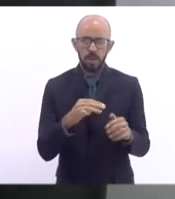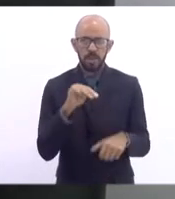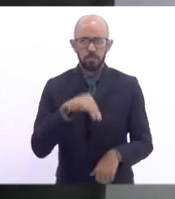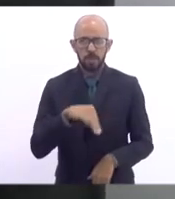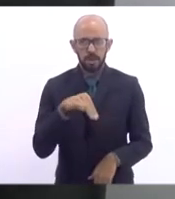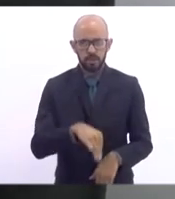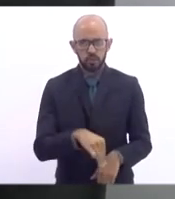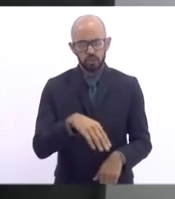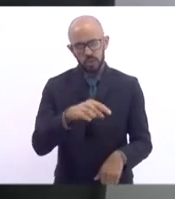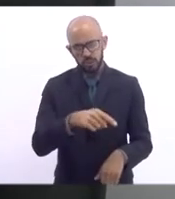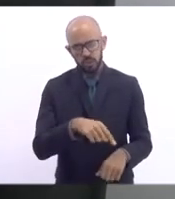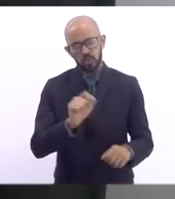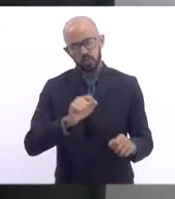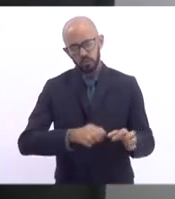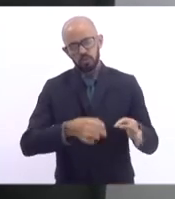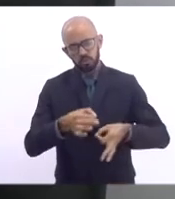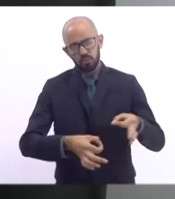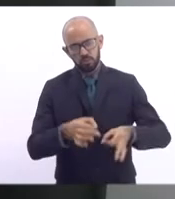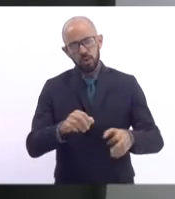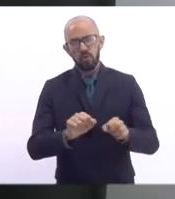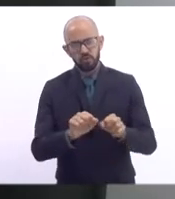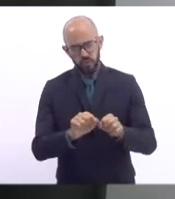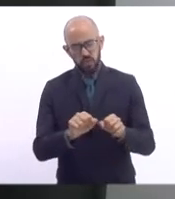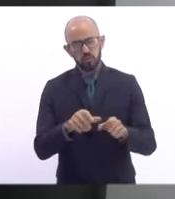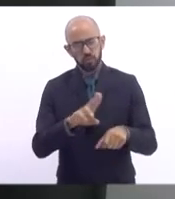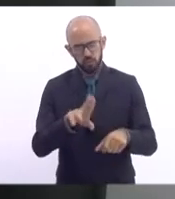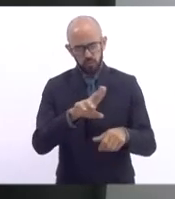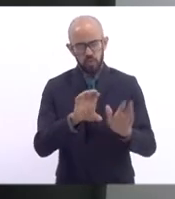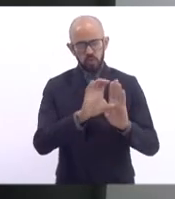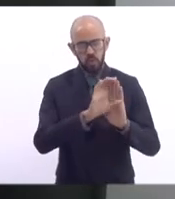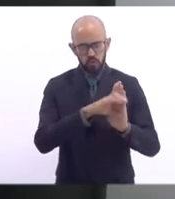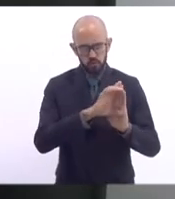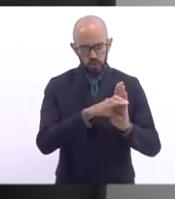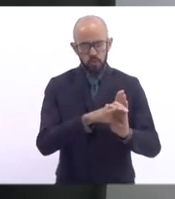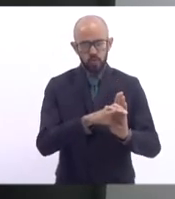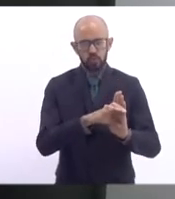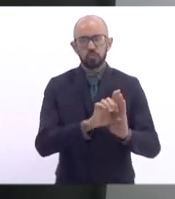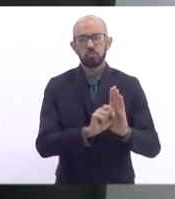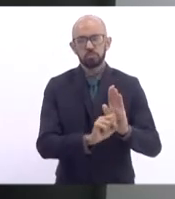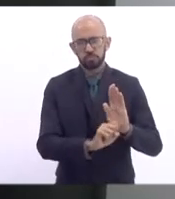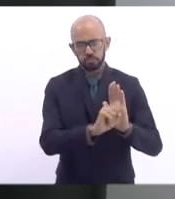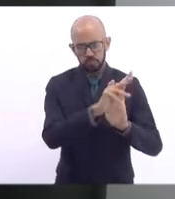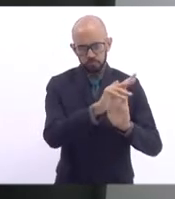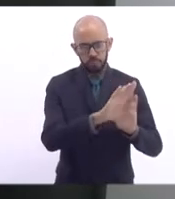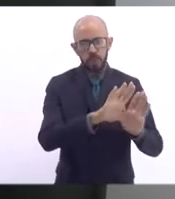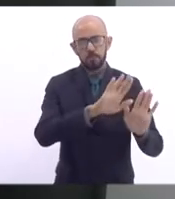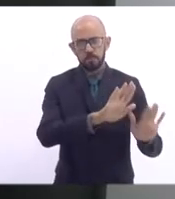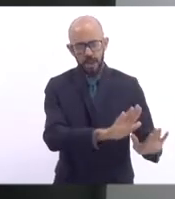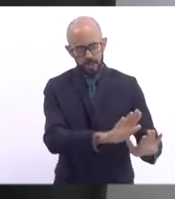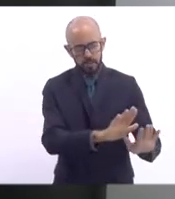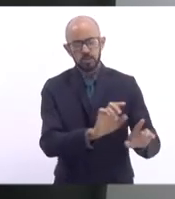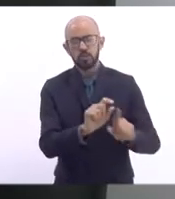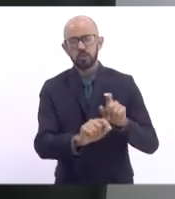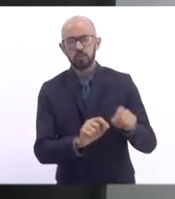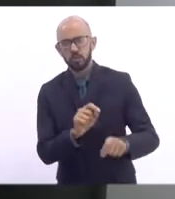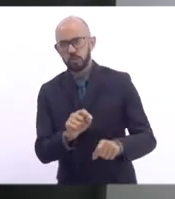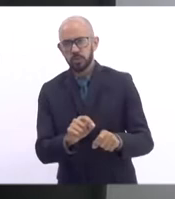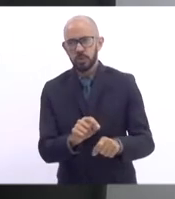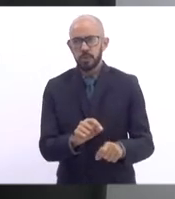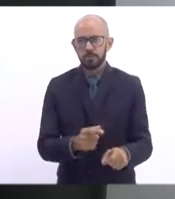fixando determinados conceitos é o superávit primário de